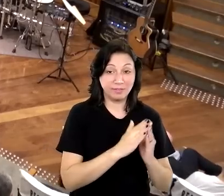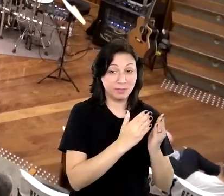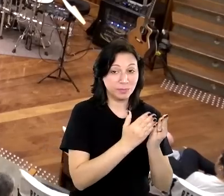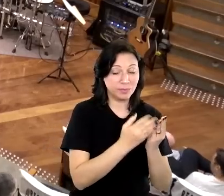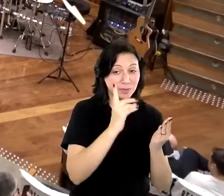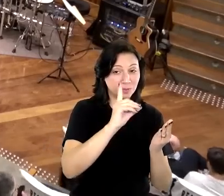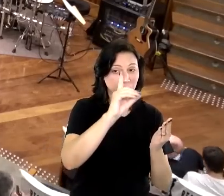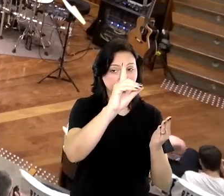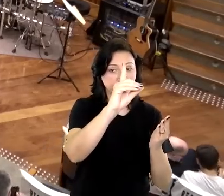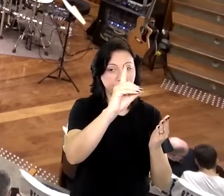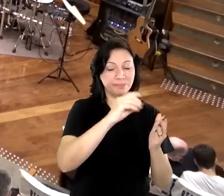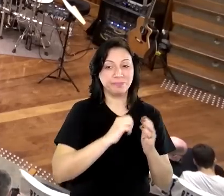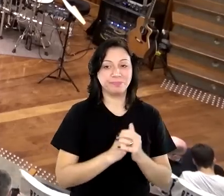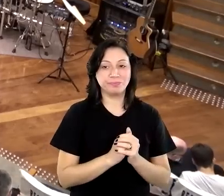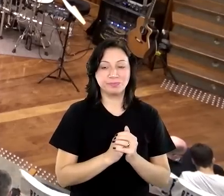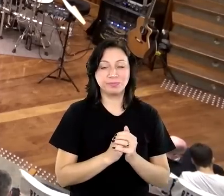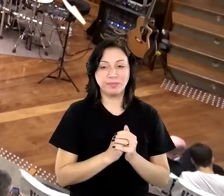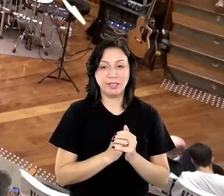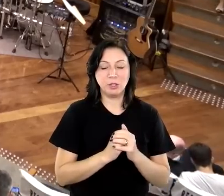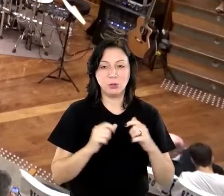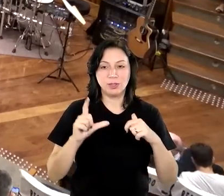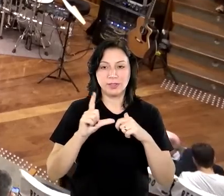a palavra de Deus. Lucas,